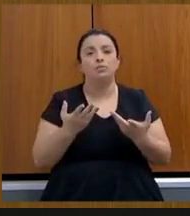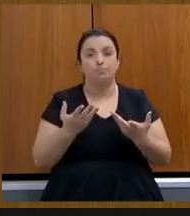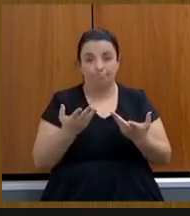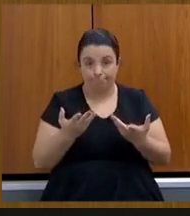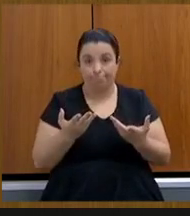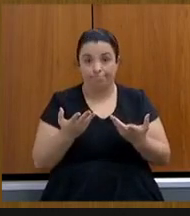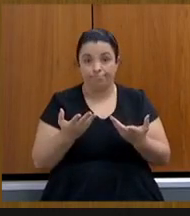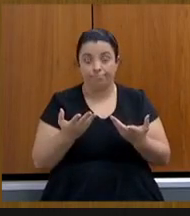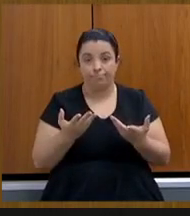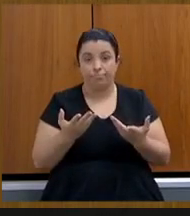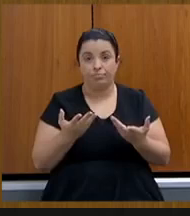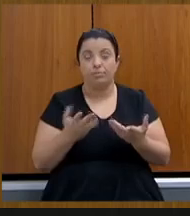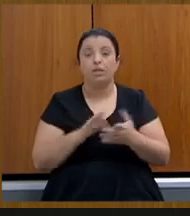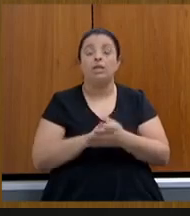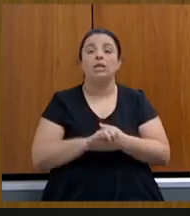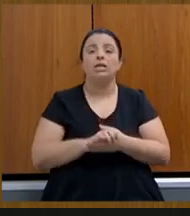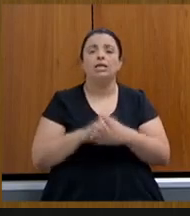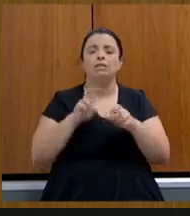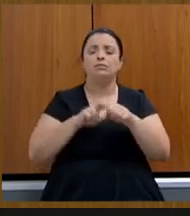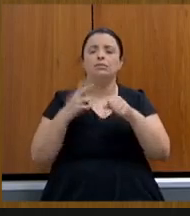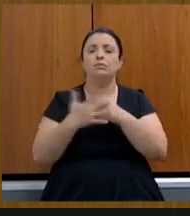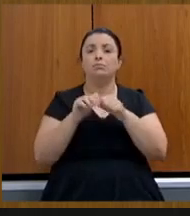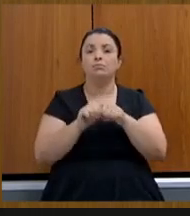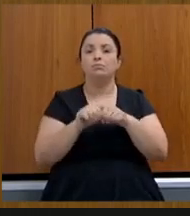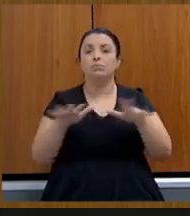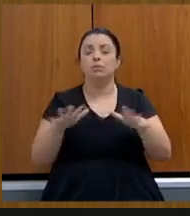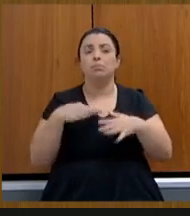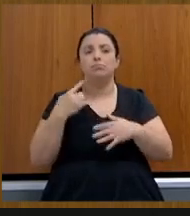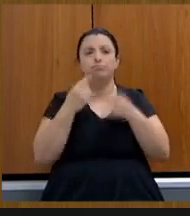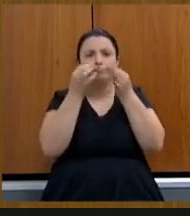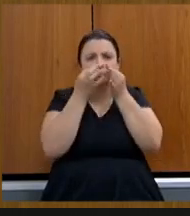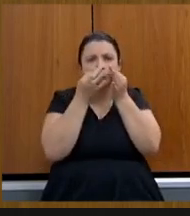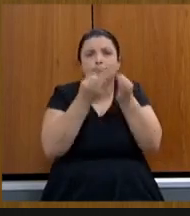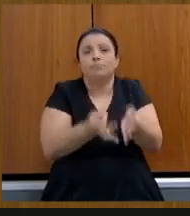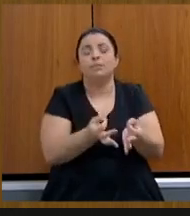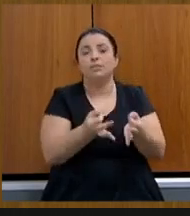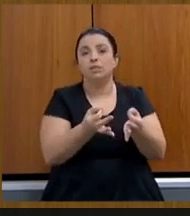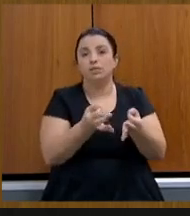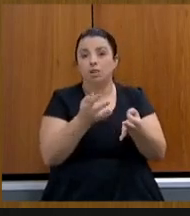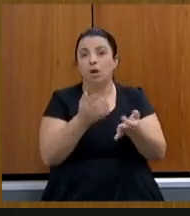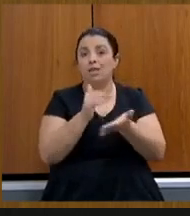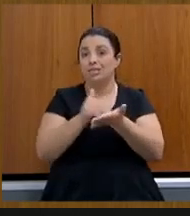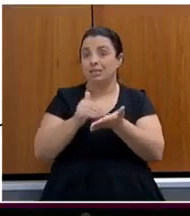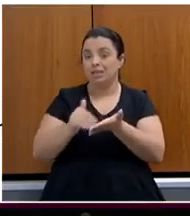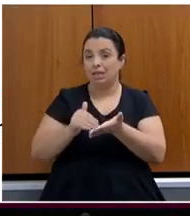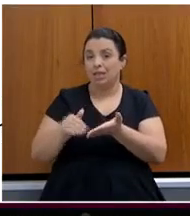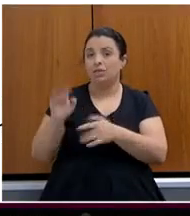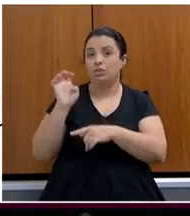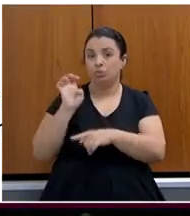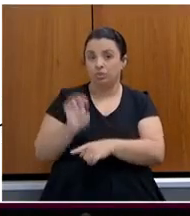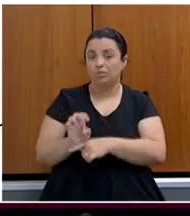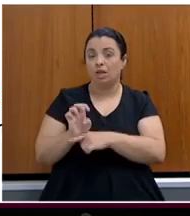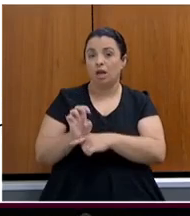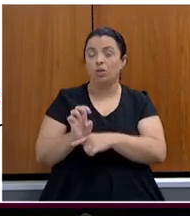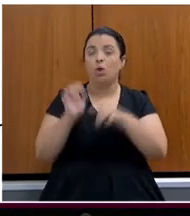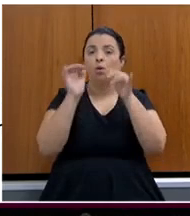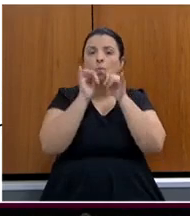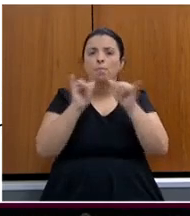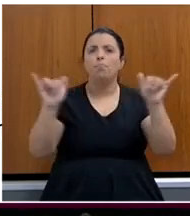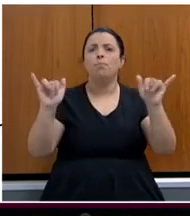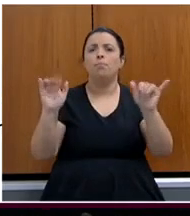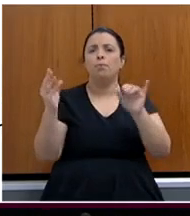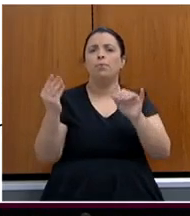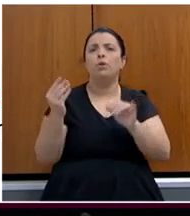pandemia e não chamou a atenção é a secretaria de estado é publicou o